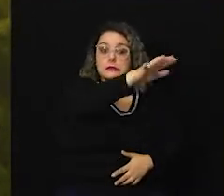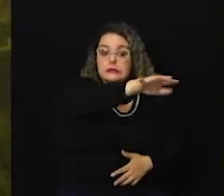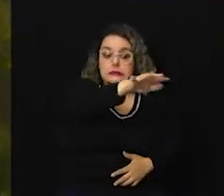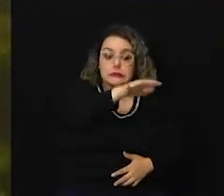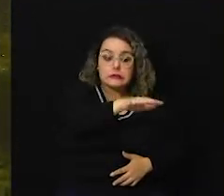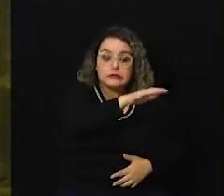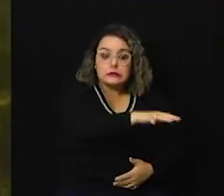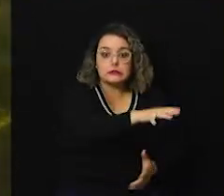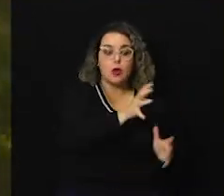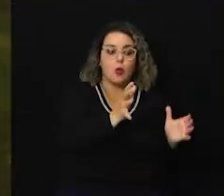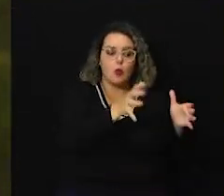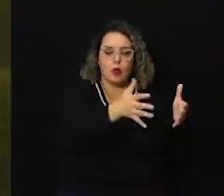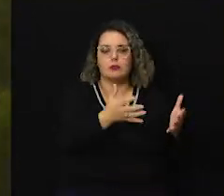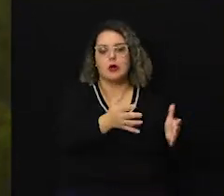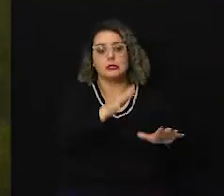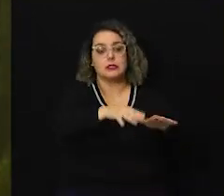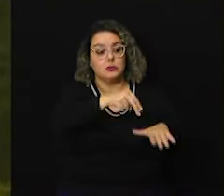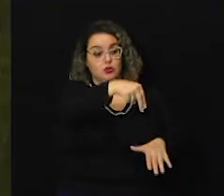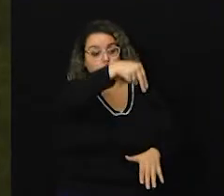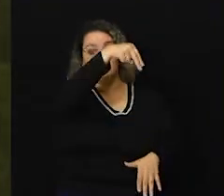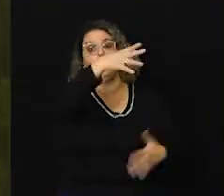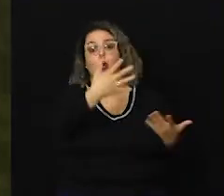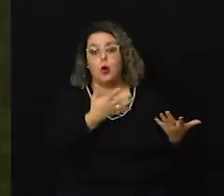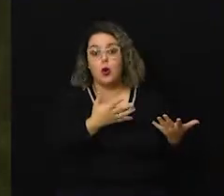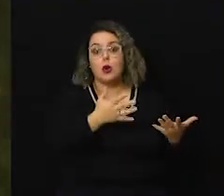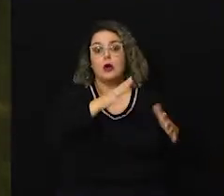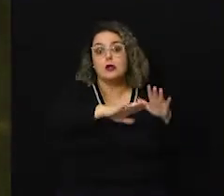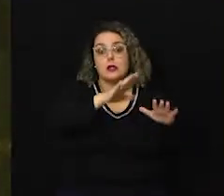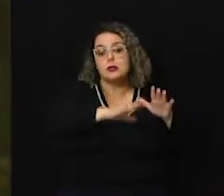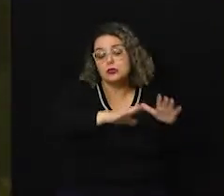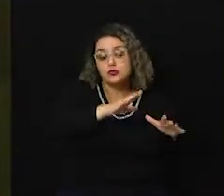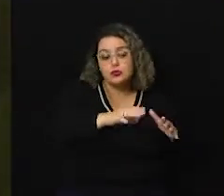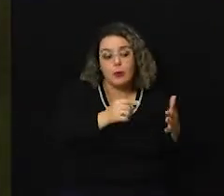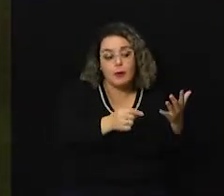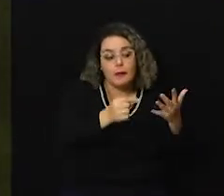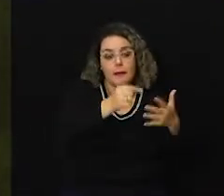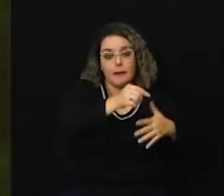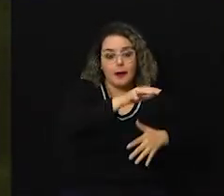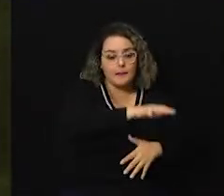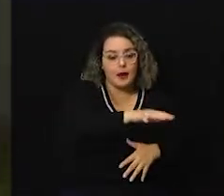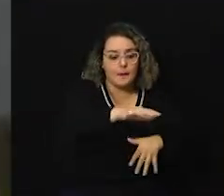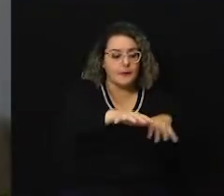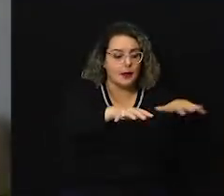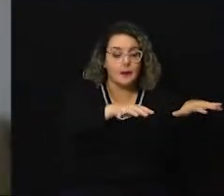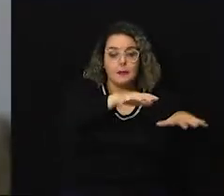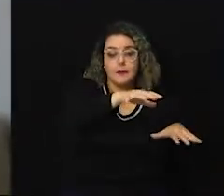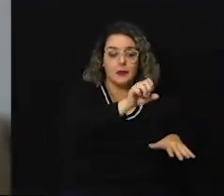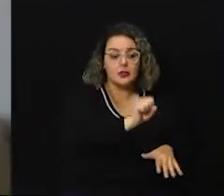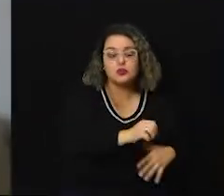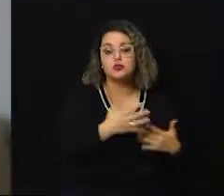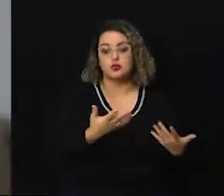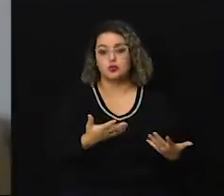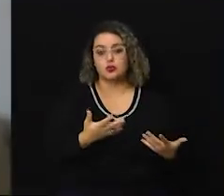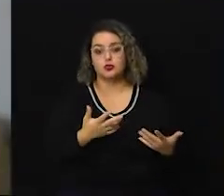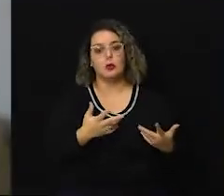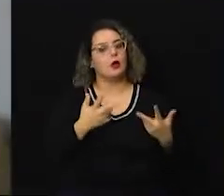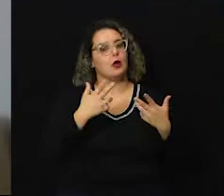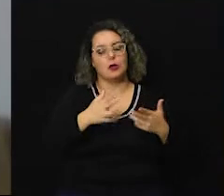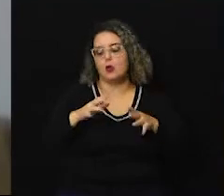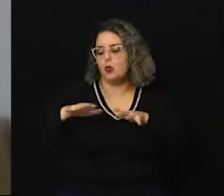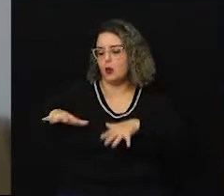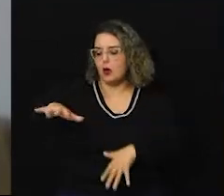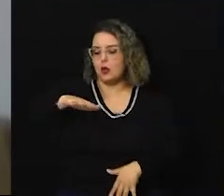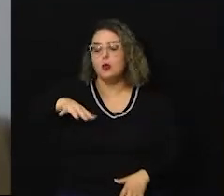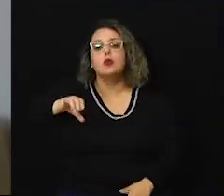região da Amazônia nessa porção mais Norte outras que só ocorrem no escudo das guianas outras que só ocorrem na porção sul mesma coisa para os